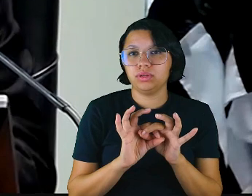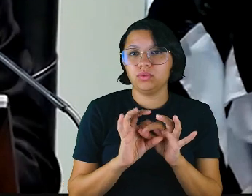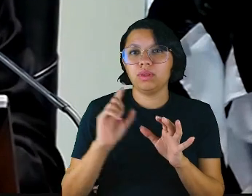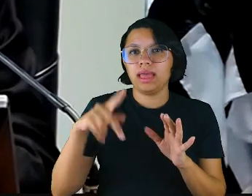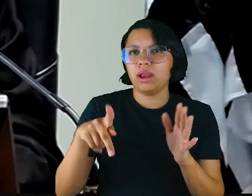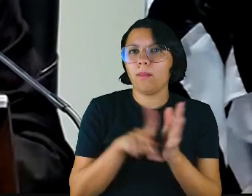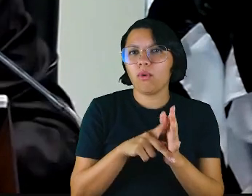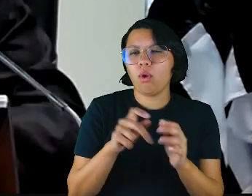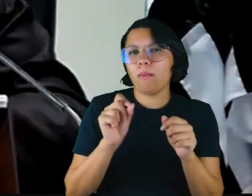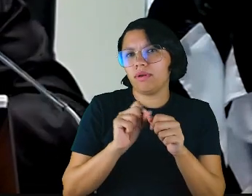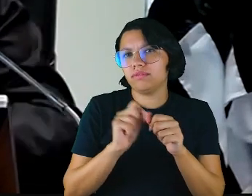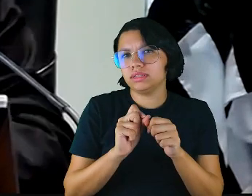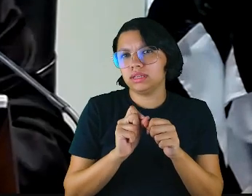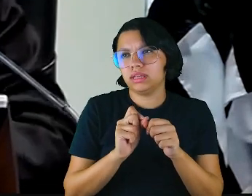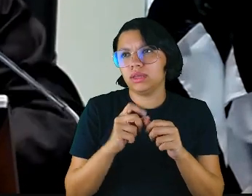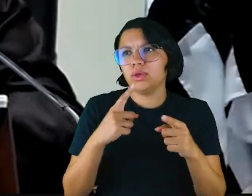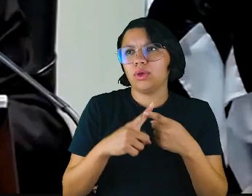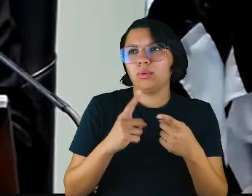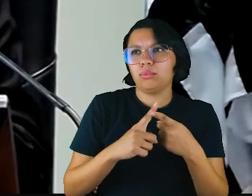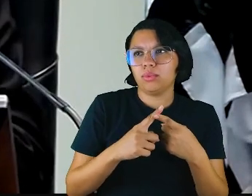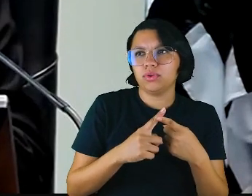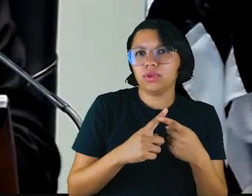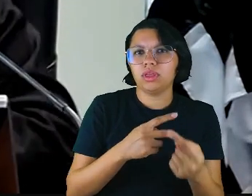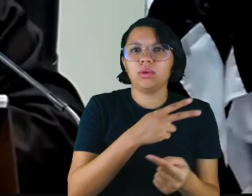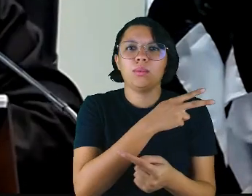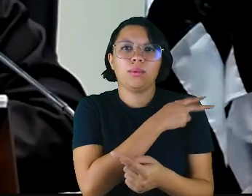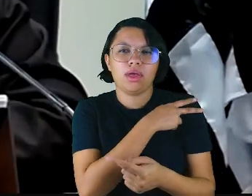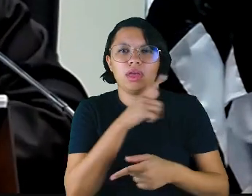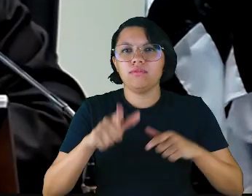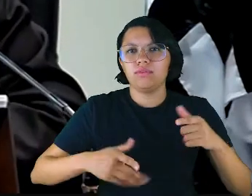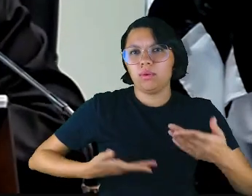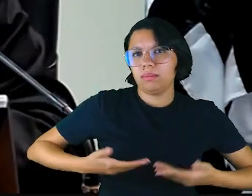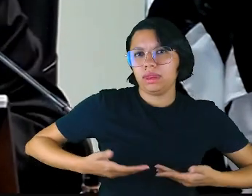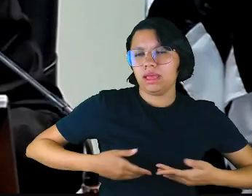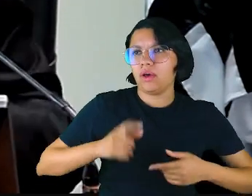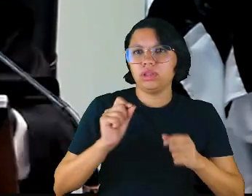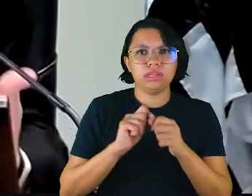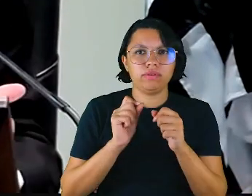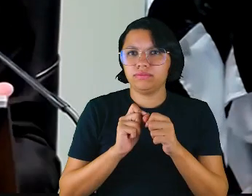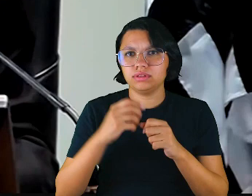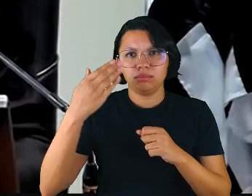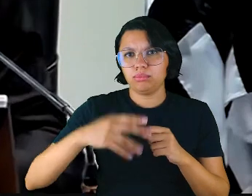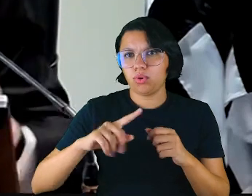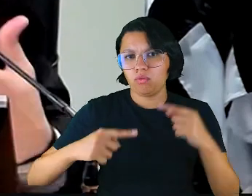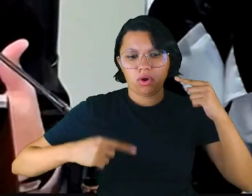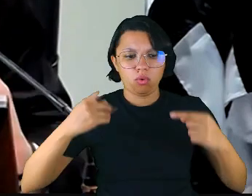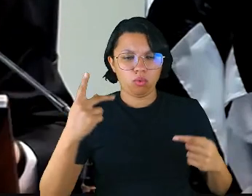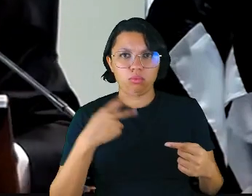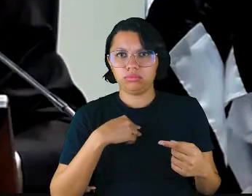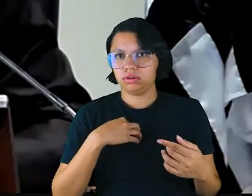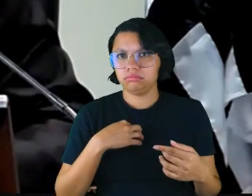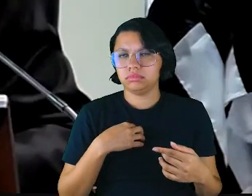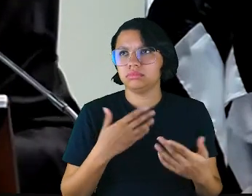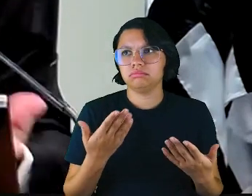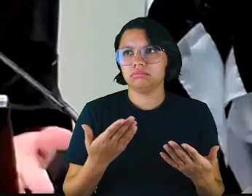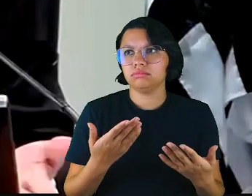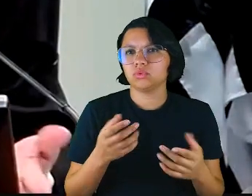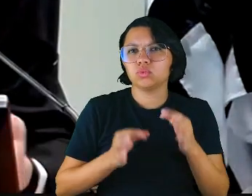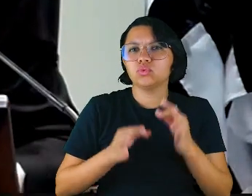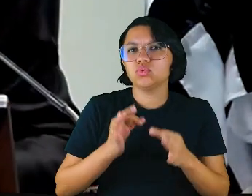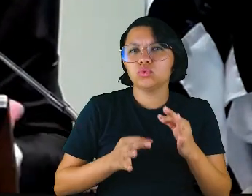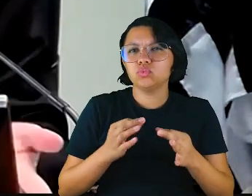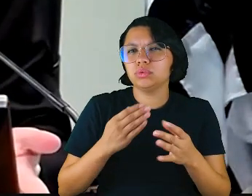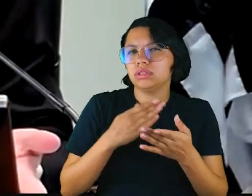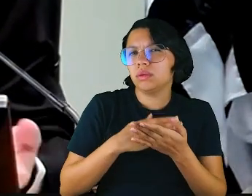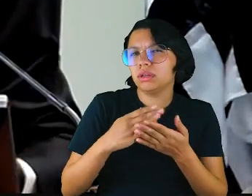presunção relativa? Porque o empregado e o empregador não vão fazer prova contra si próprios. Ou o juiz vai ter uma